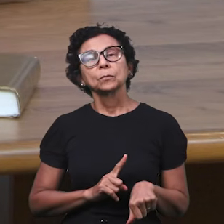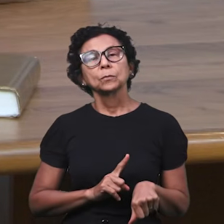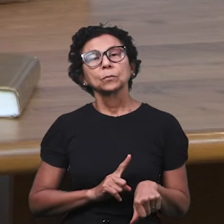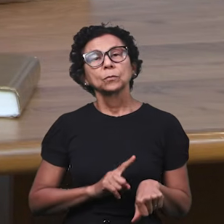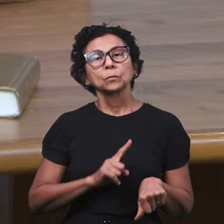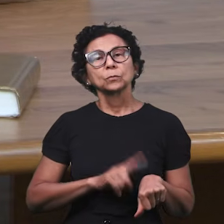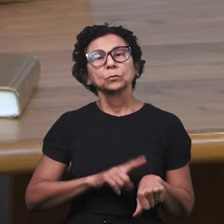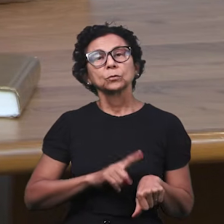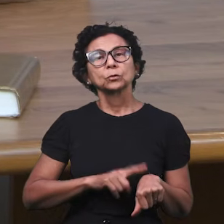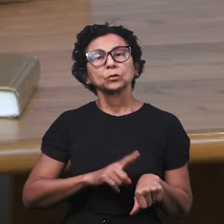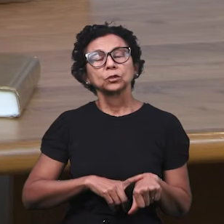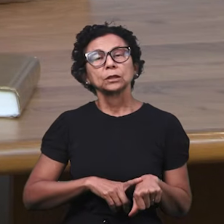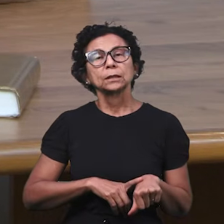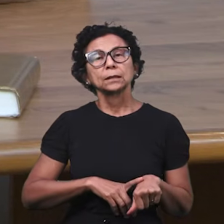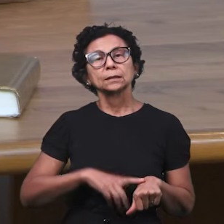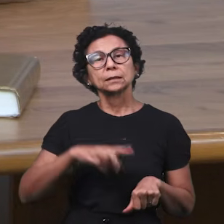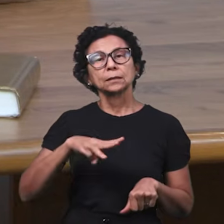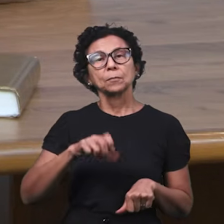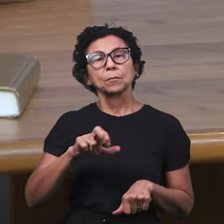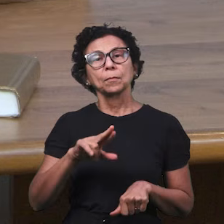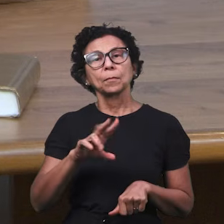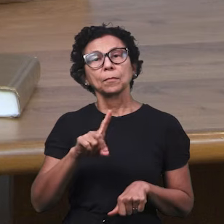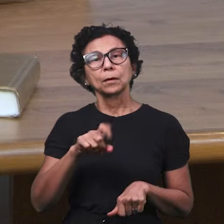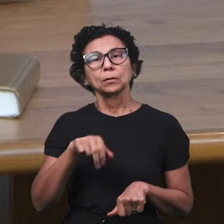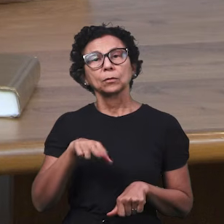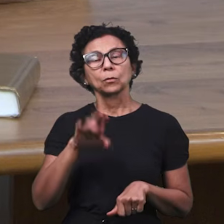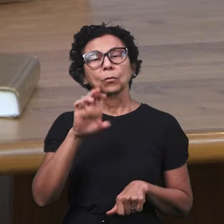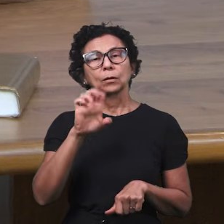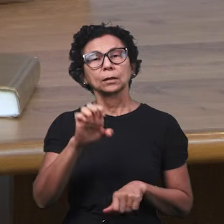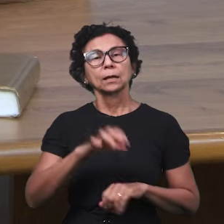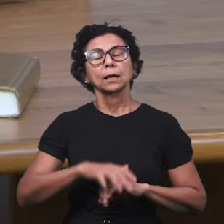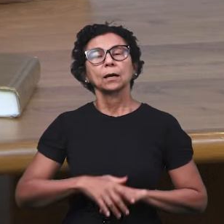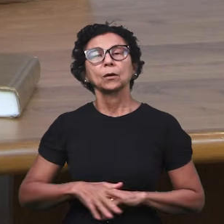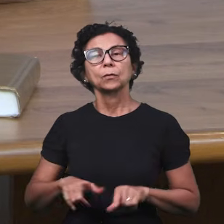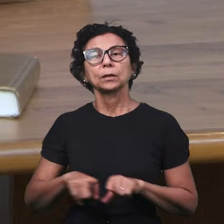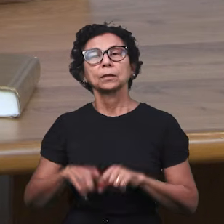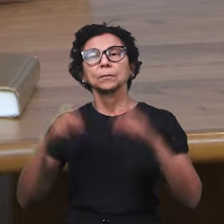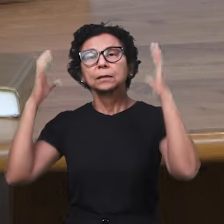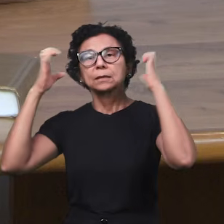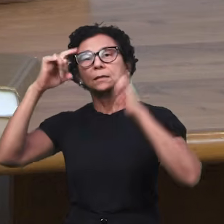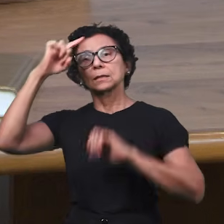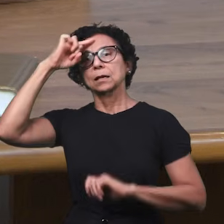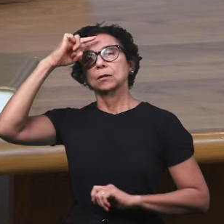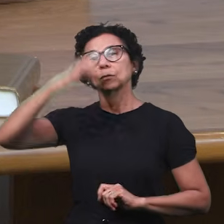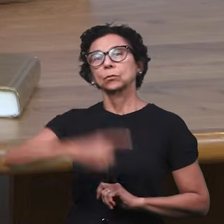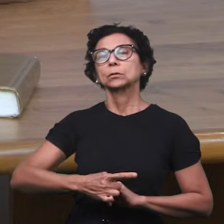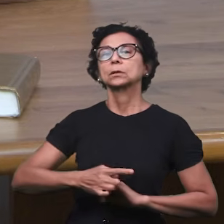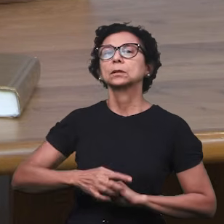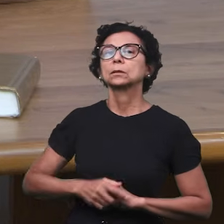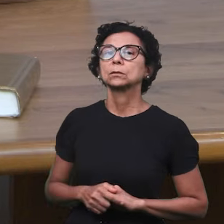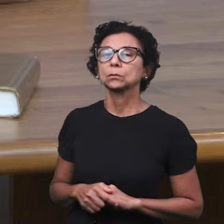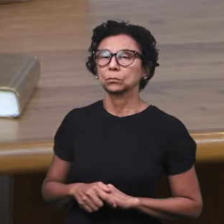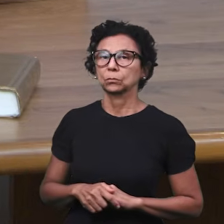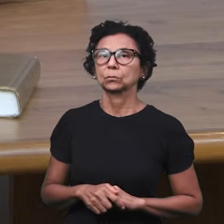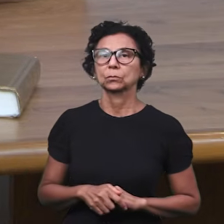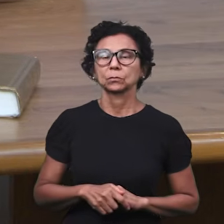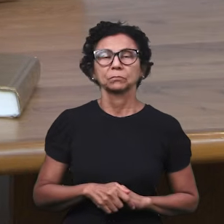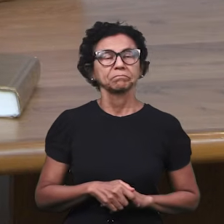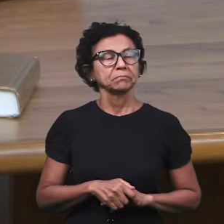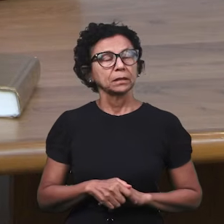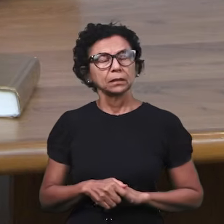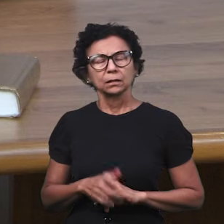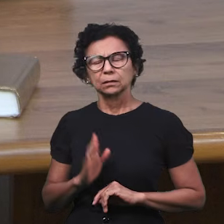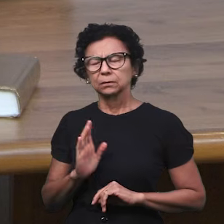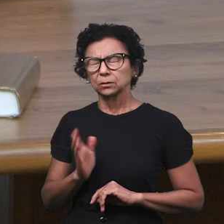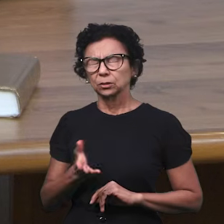judeu, e a rainha Ester lhes tinha estabelecido, e como eles mesmos já o tinham